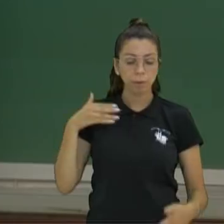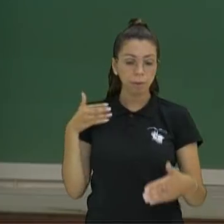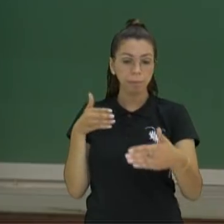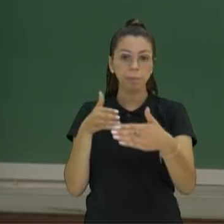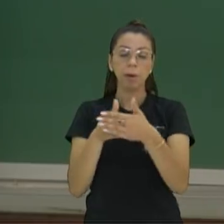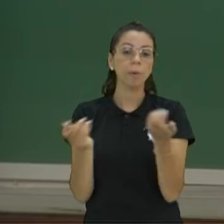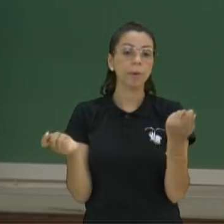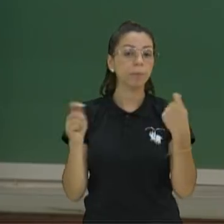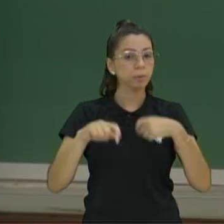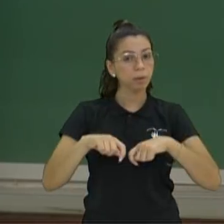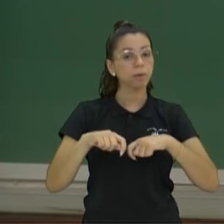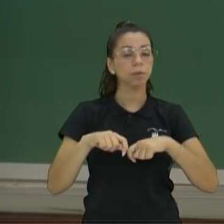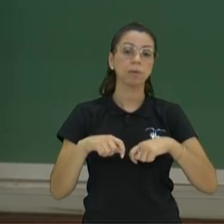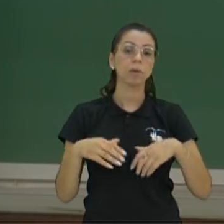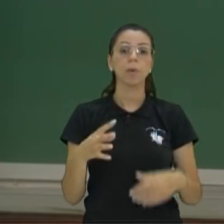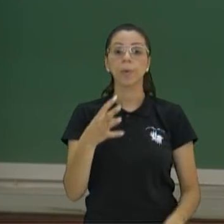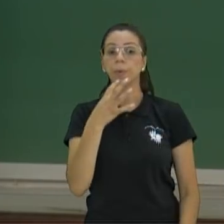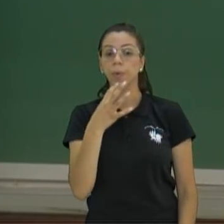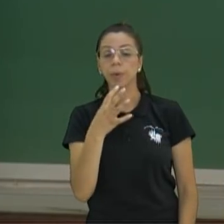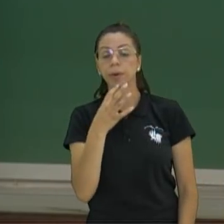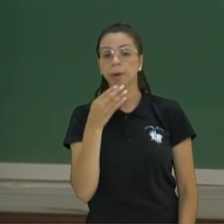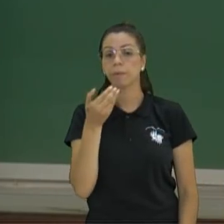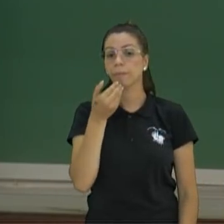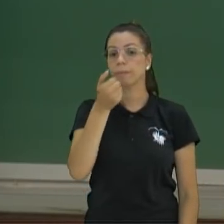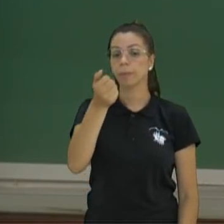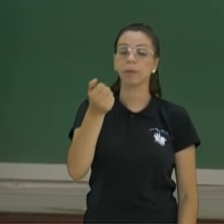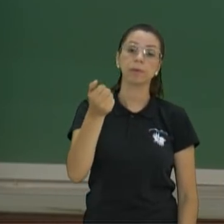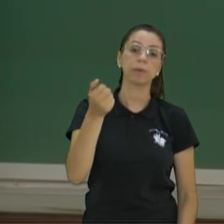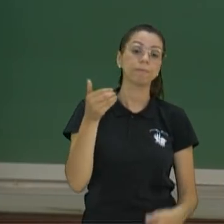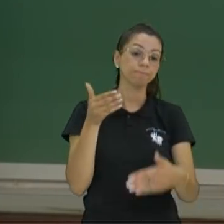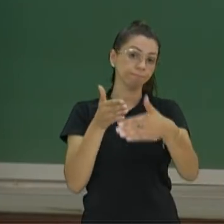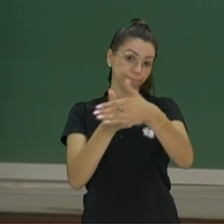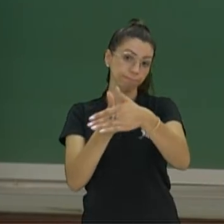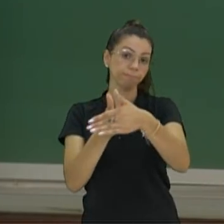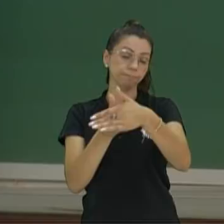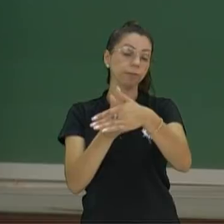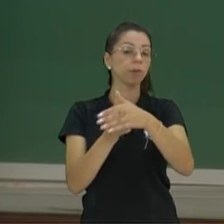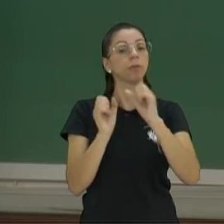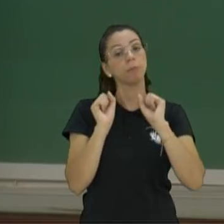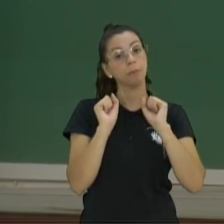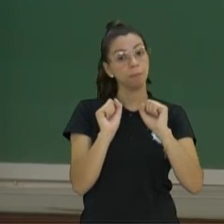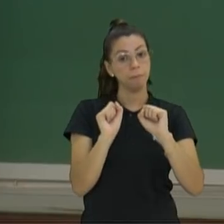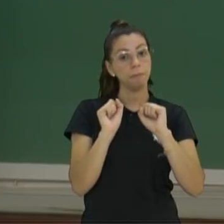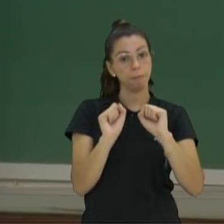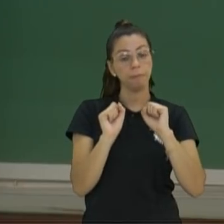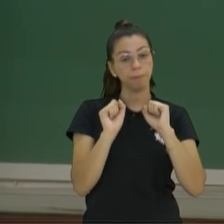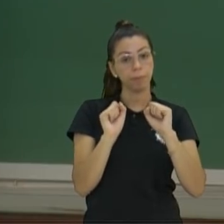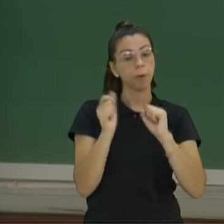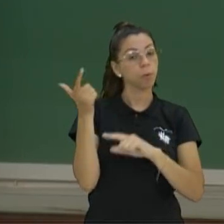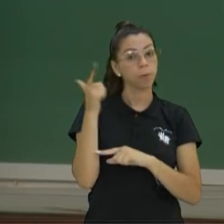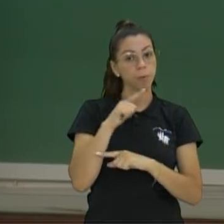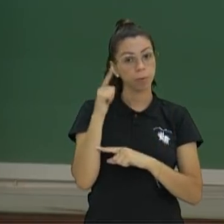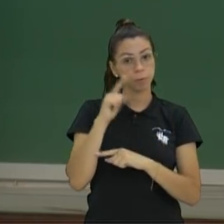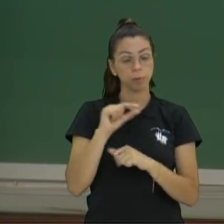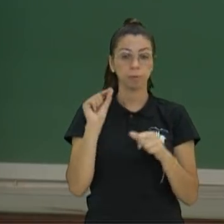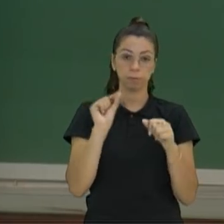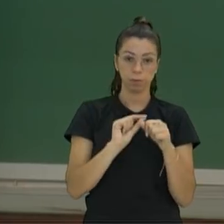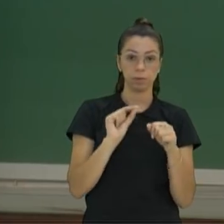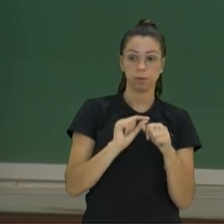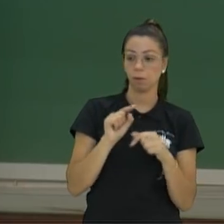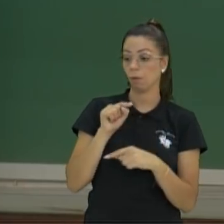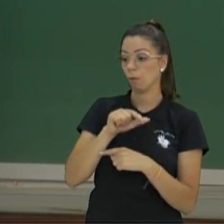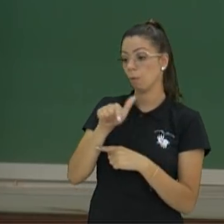próprias capacidades, a conhecer melhor os meus limites, aquilo que eu consigo fazer